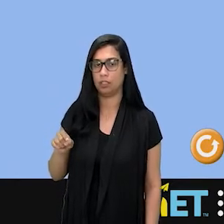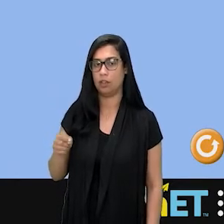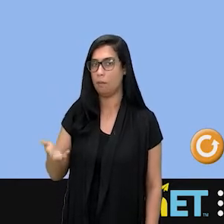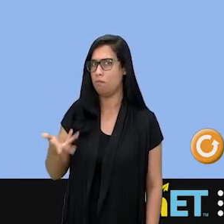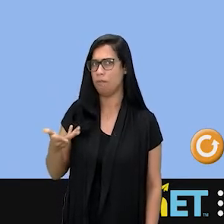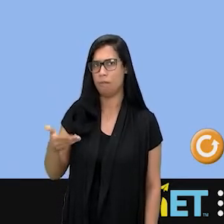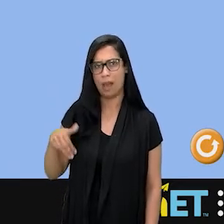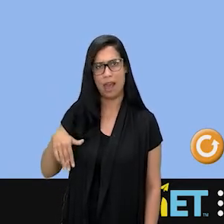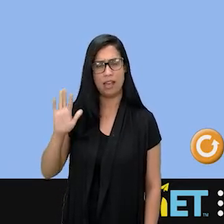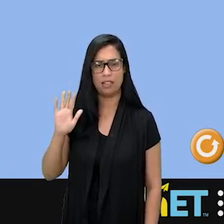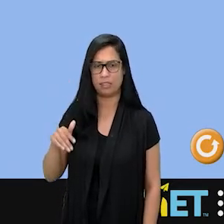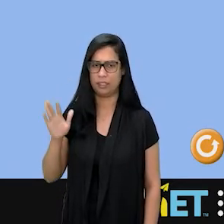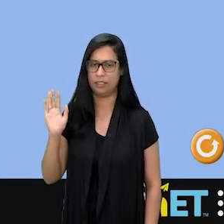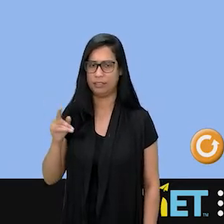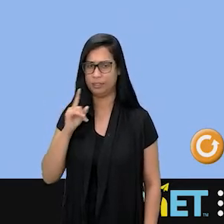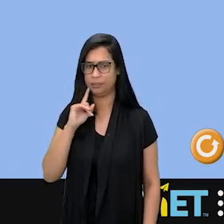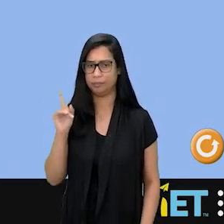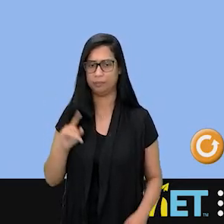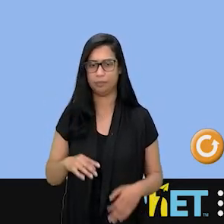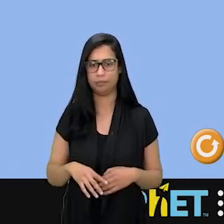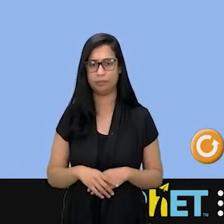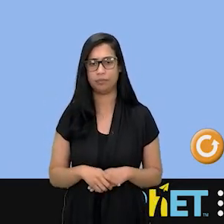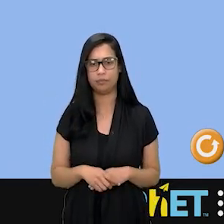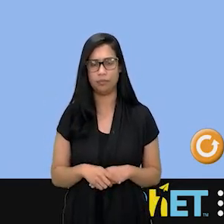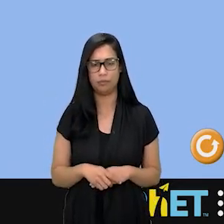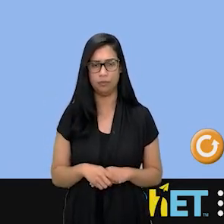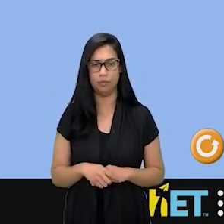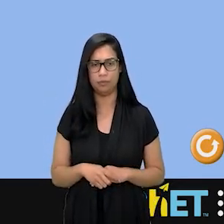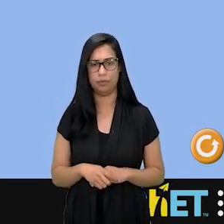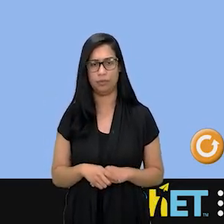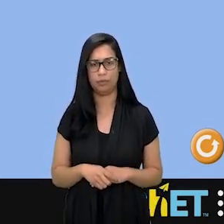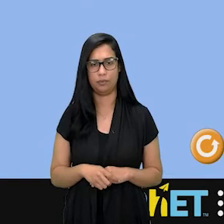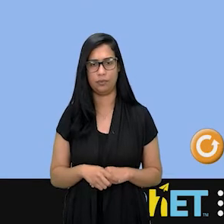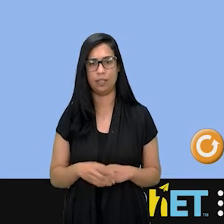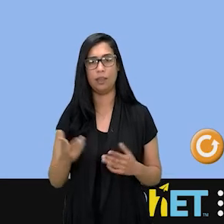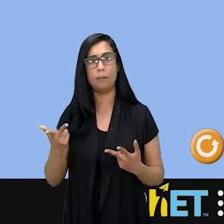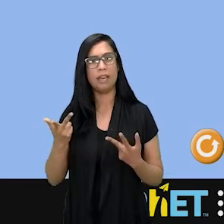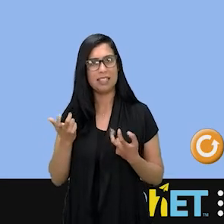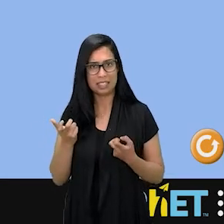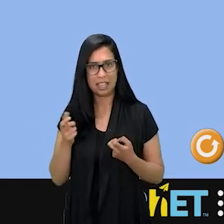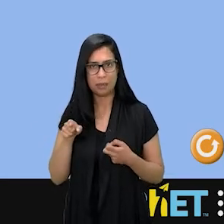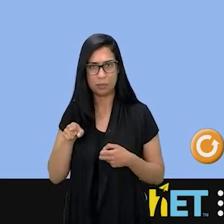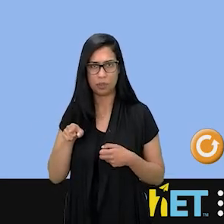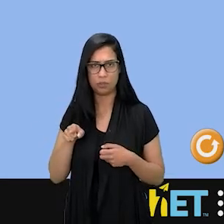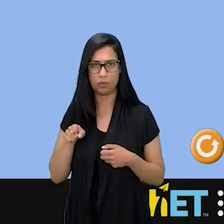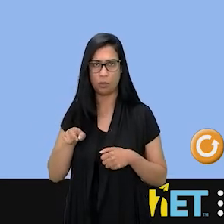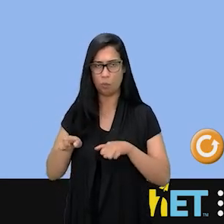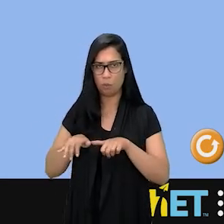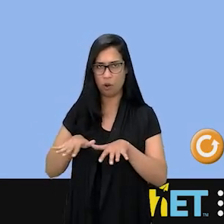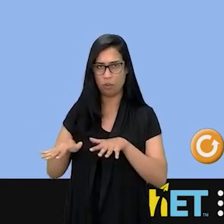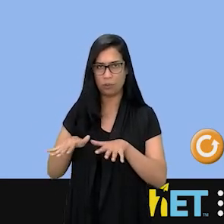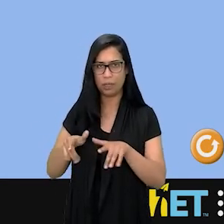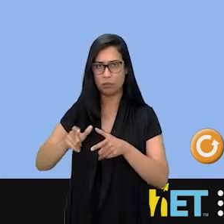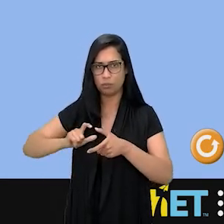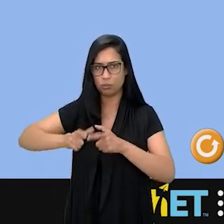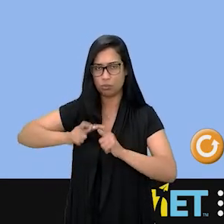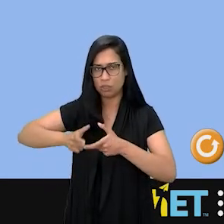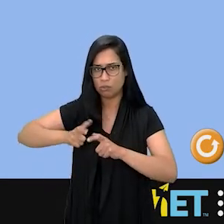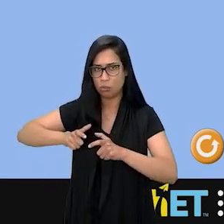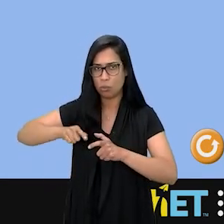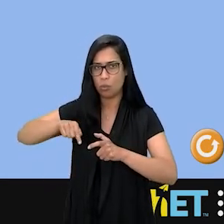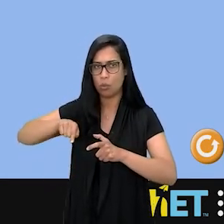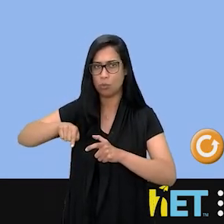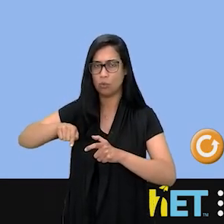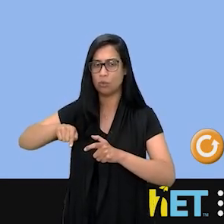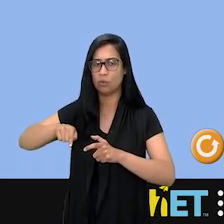dele para um pouco mais. Olha como o movimento aí do elétron, não sei se você consegue ver, diminuiu.